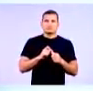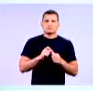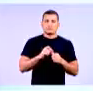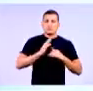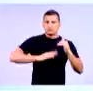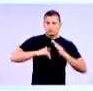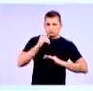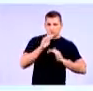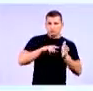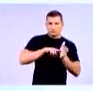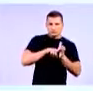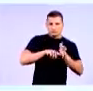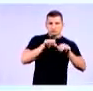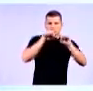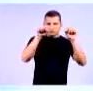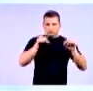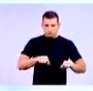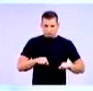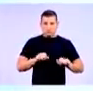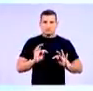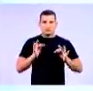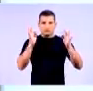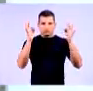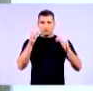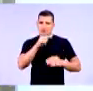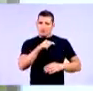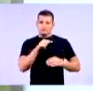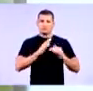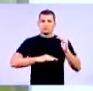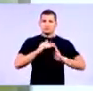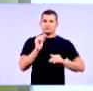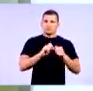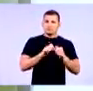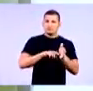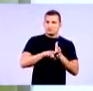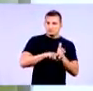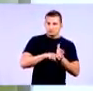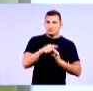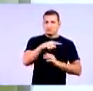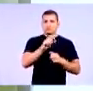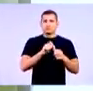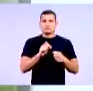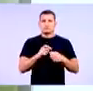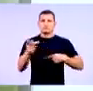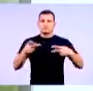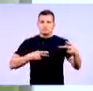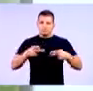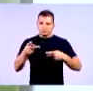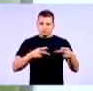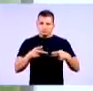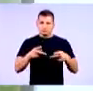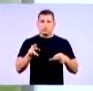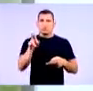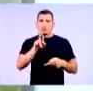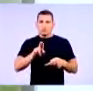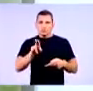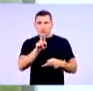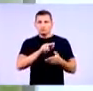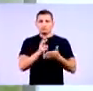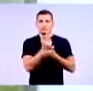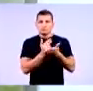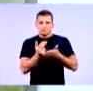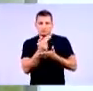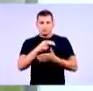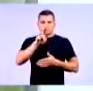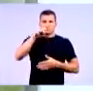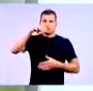o profissional de tecnologia, realiza essa análise de sistemas, elabora o projeto do software através dos diagramas da UML. Então, a gente